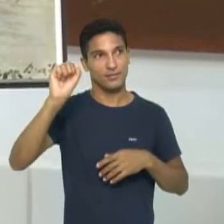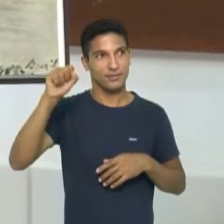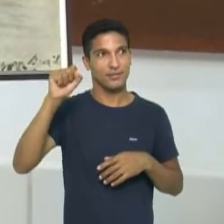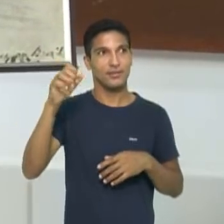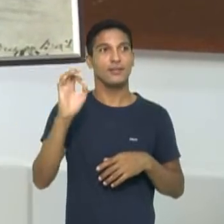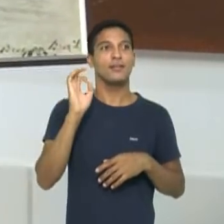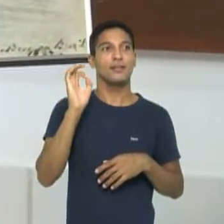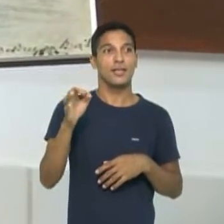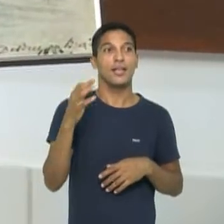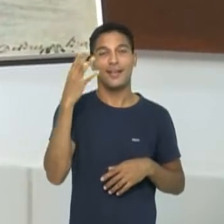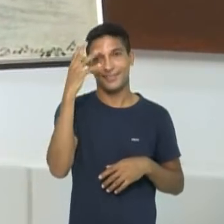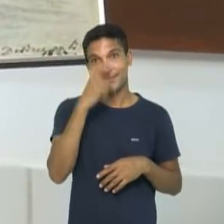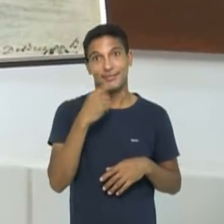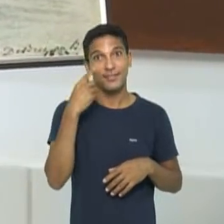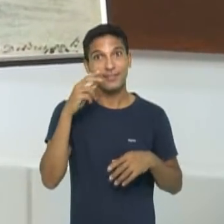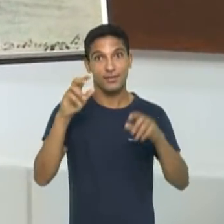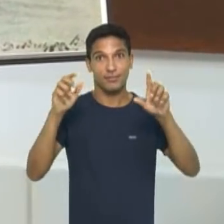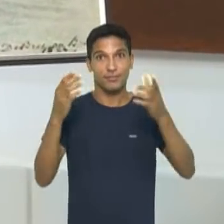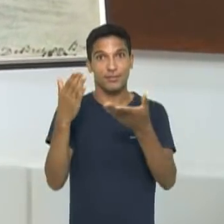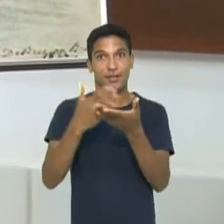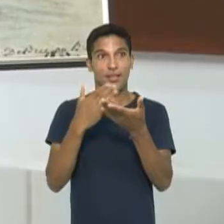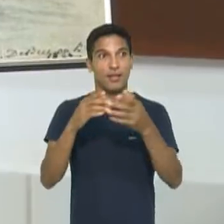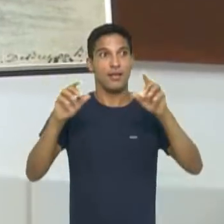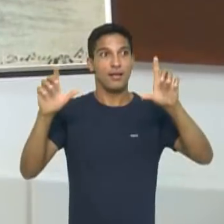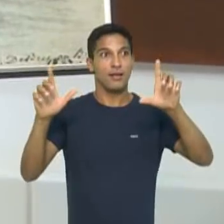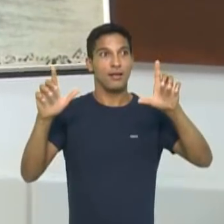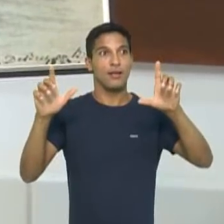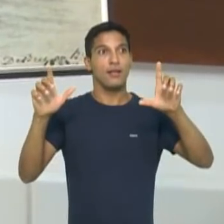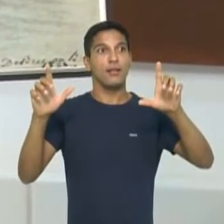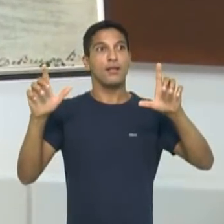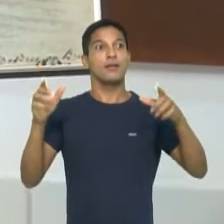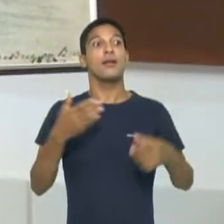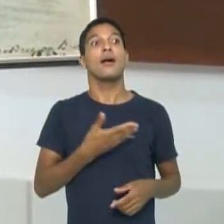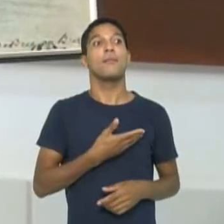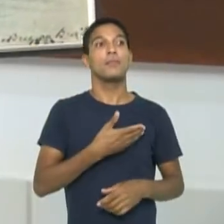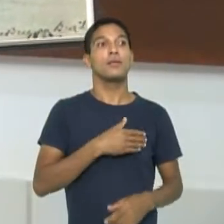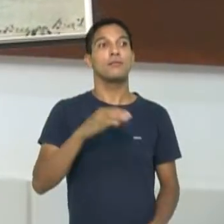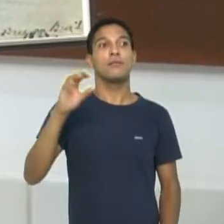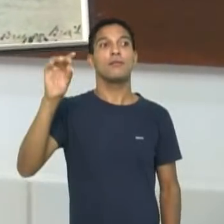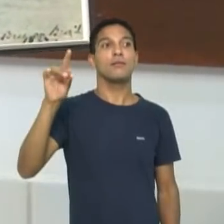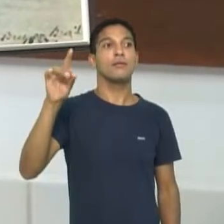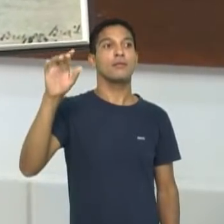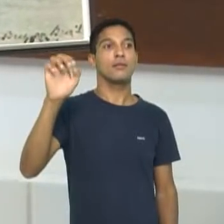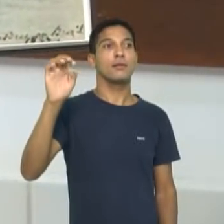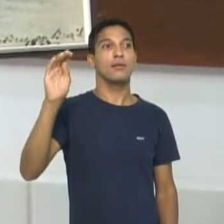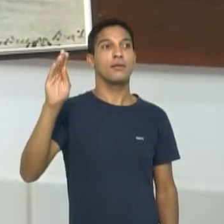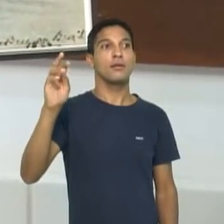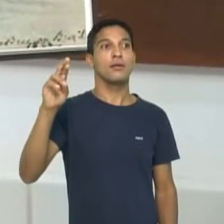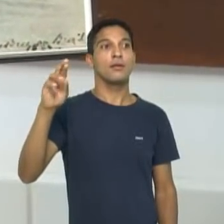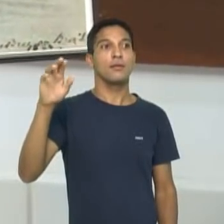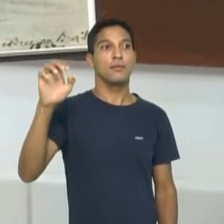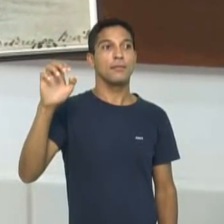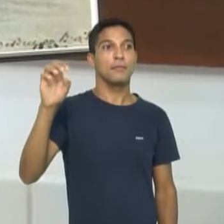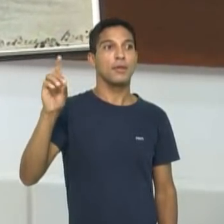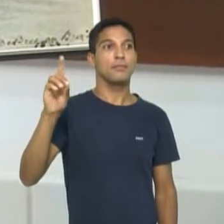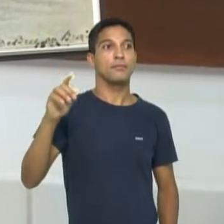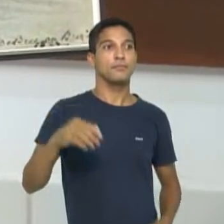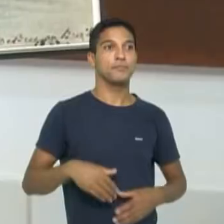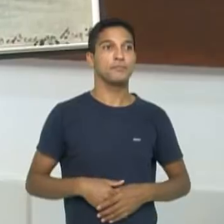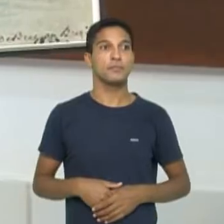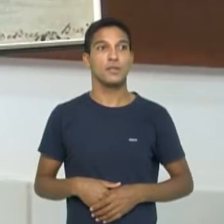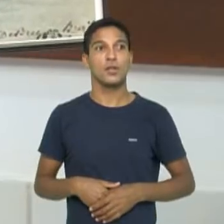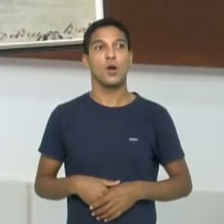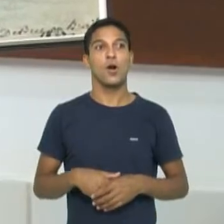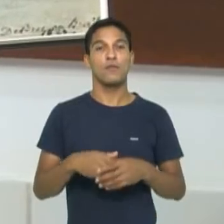sim, ficou bonito. Olha lá, ó, o nosso amigo Debré. Olha, só para vocês terem ideia, a dificuldade